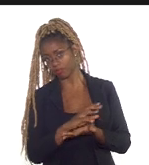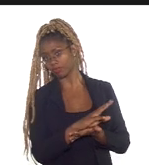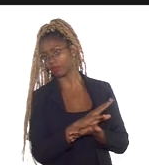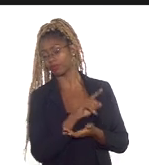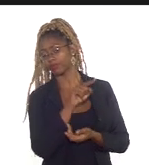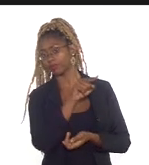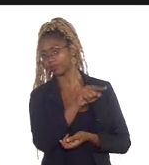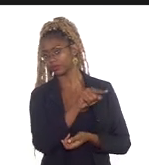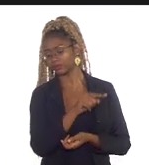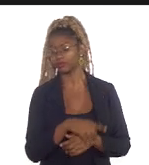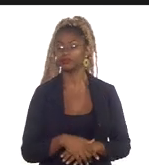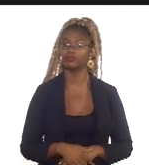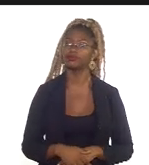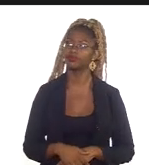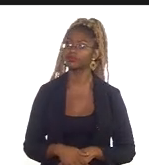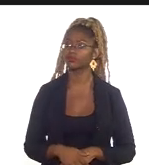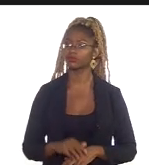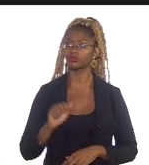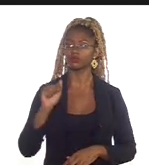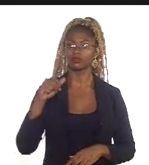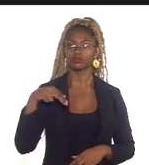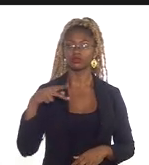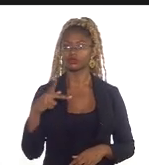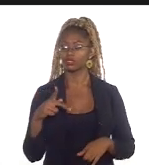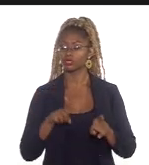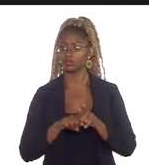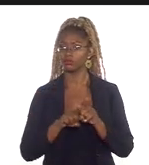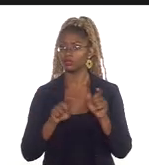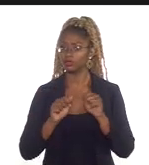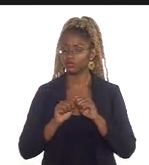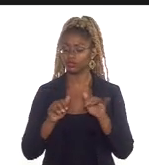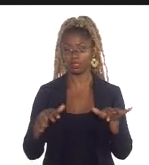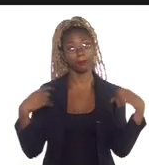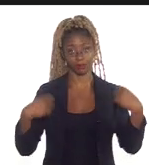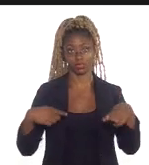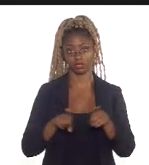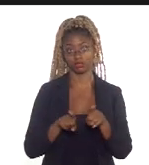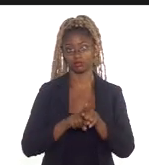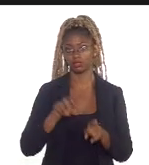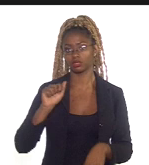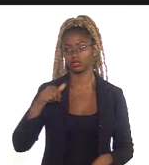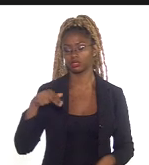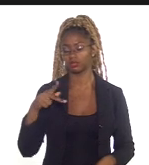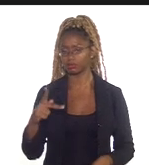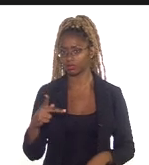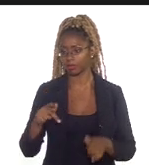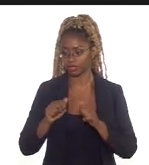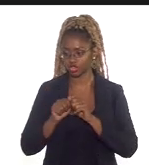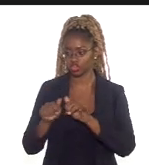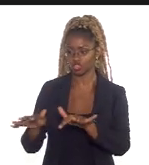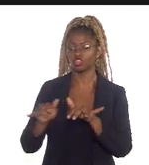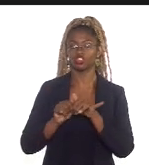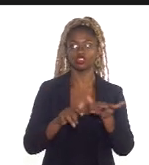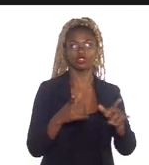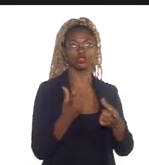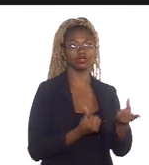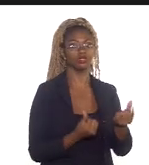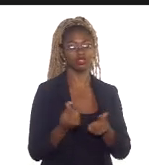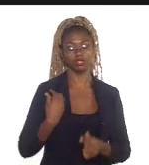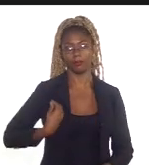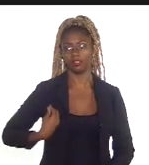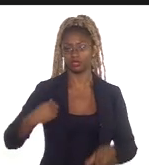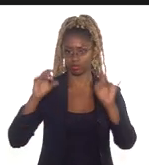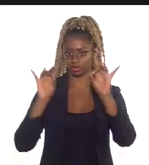E a ANP vai distribuir, também precisa da ANP para distribuir os recursos da